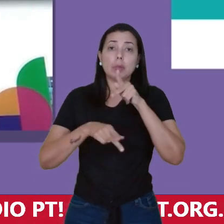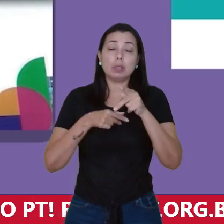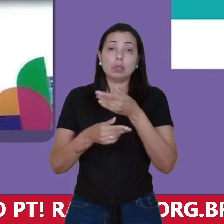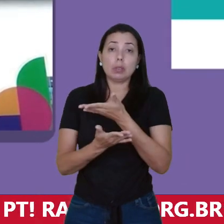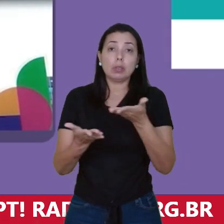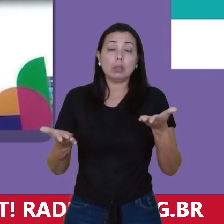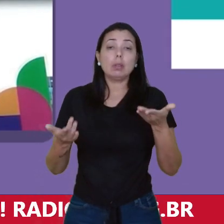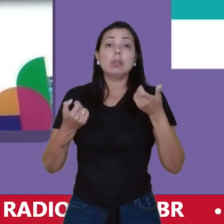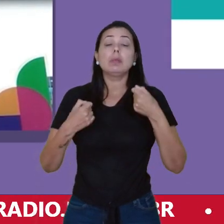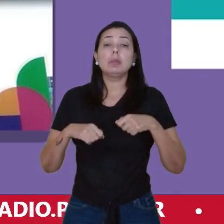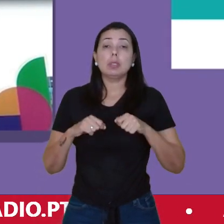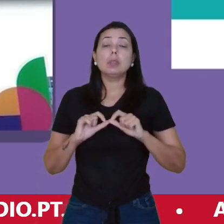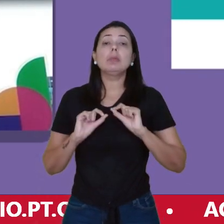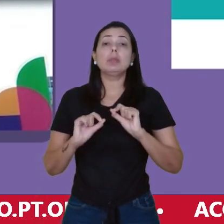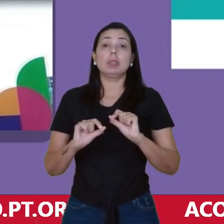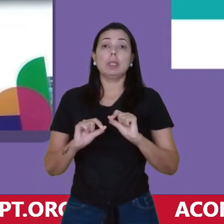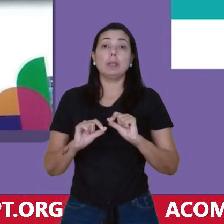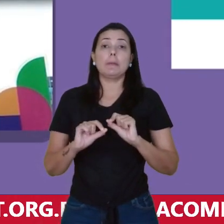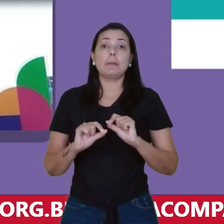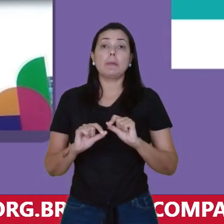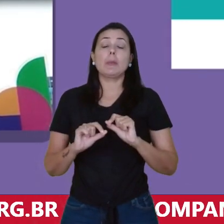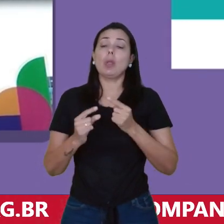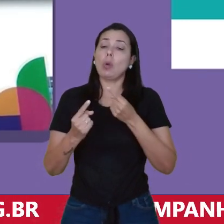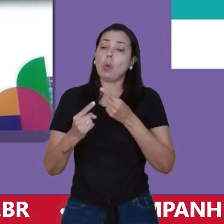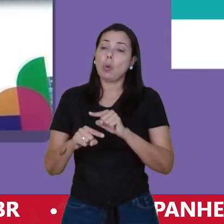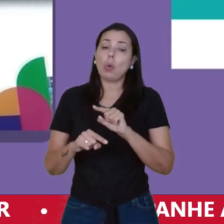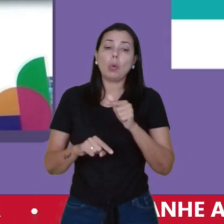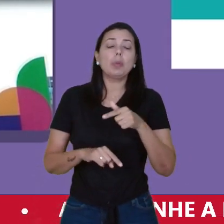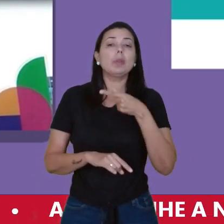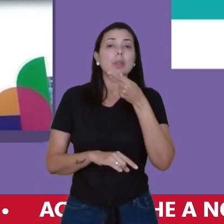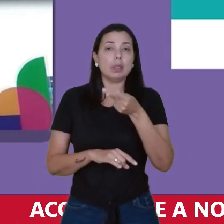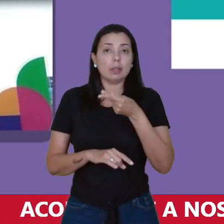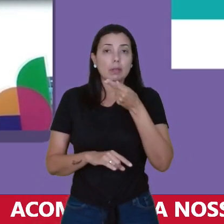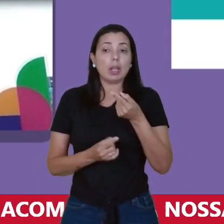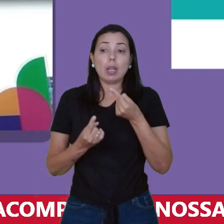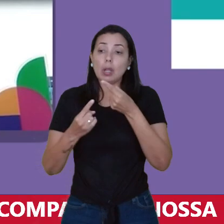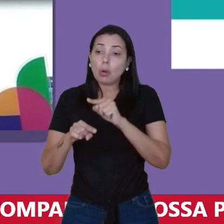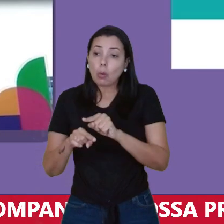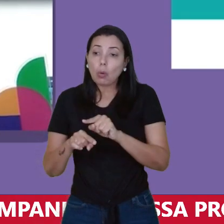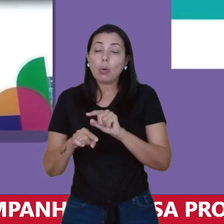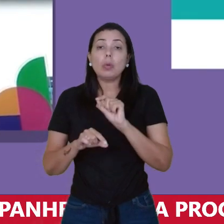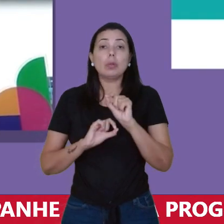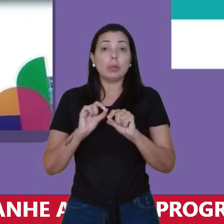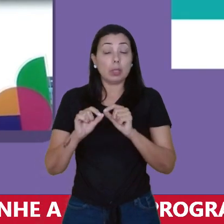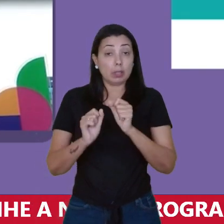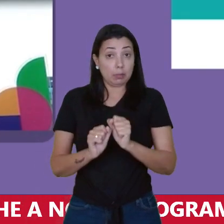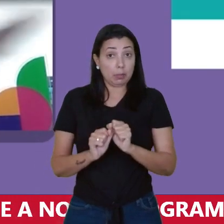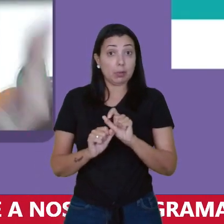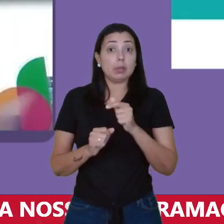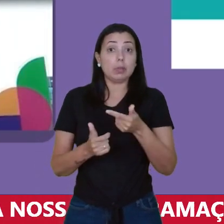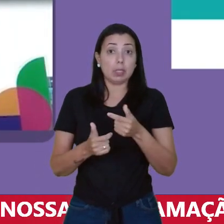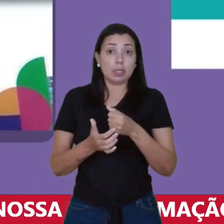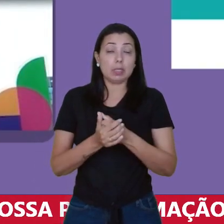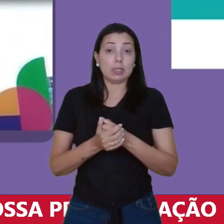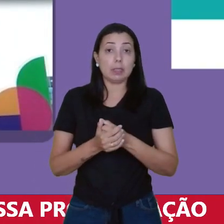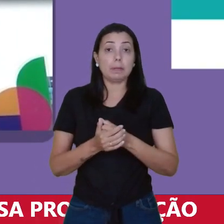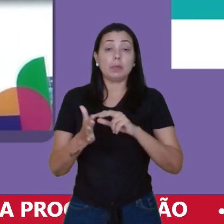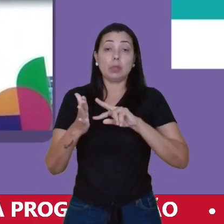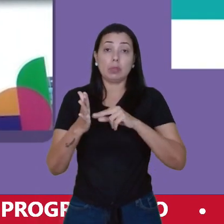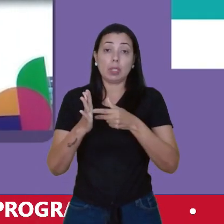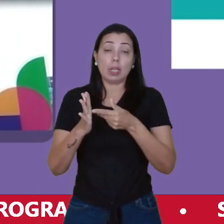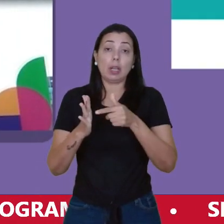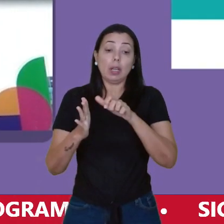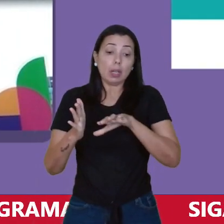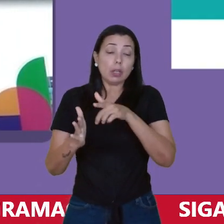a gente precisa de contranarrativas, de narrativas contra-hegemônicas que possam ressignificar esse